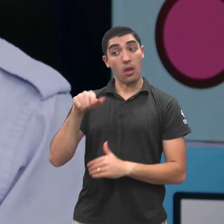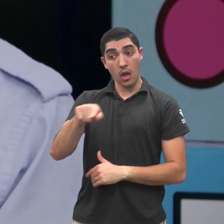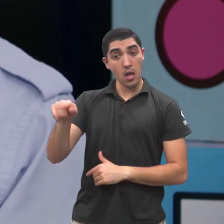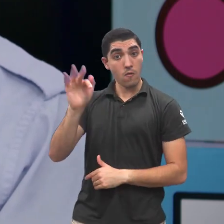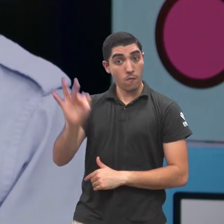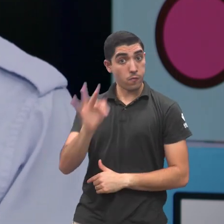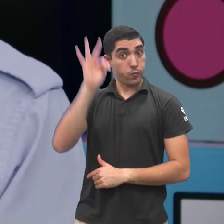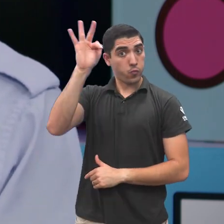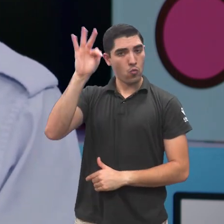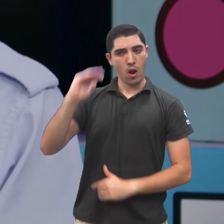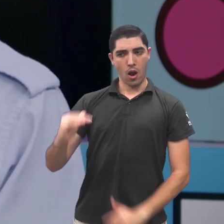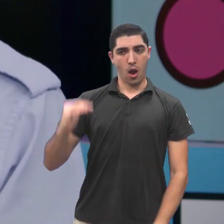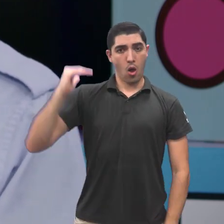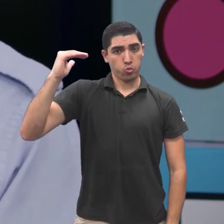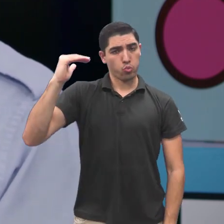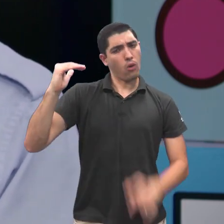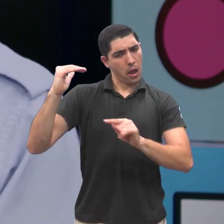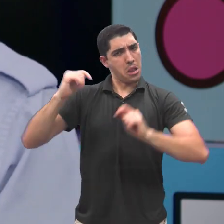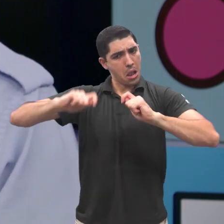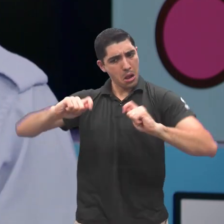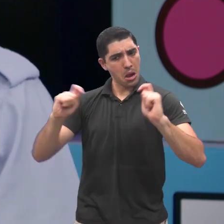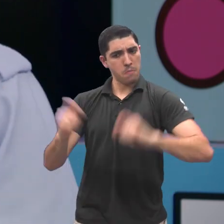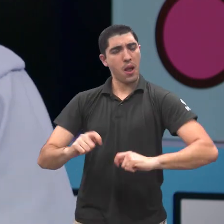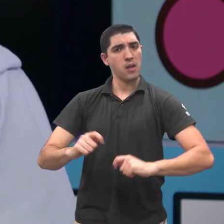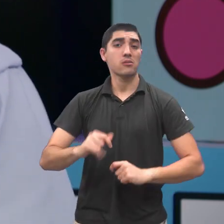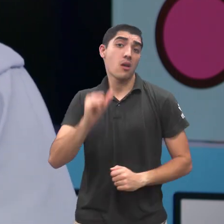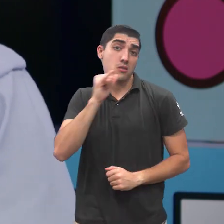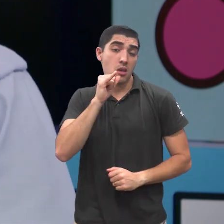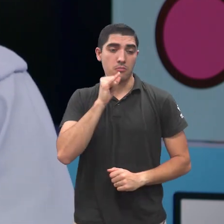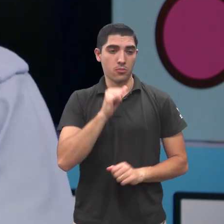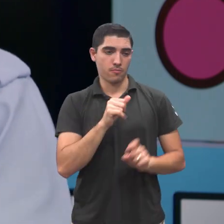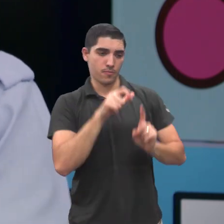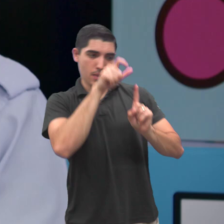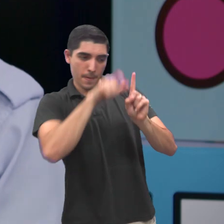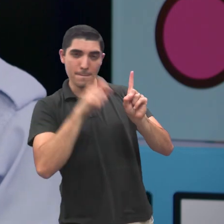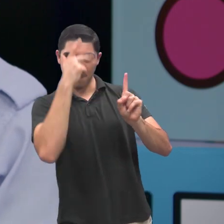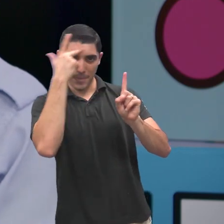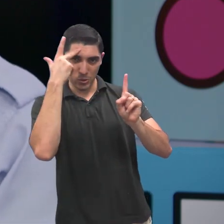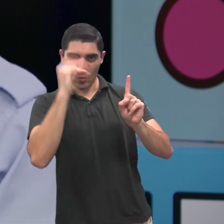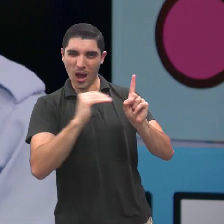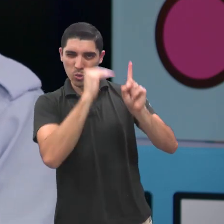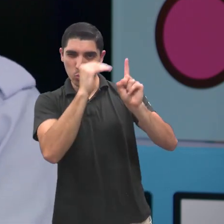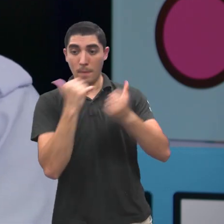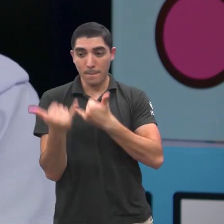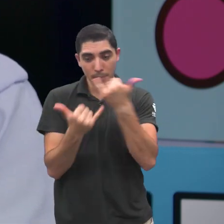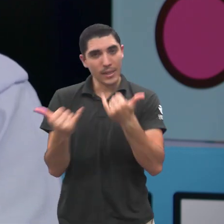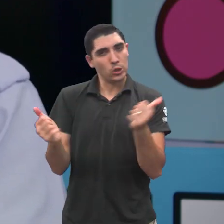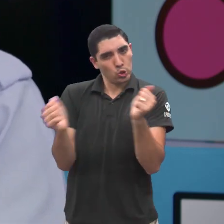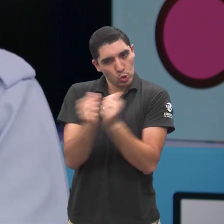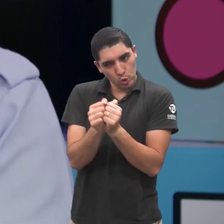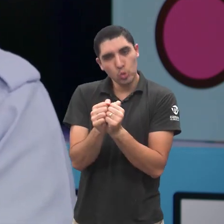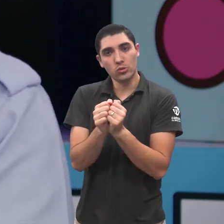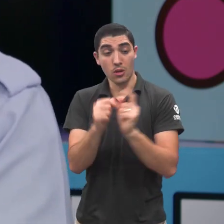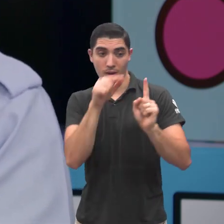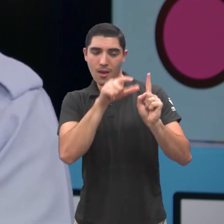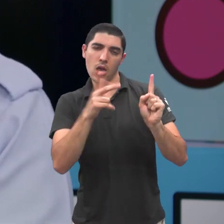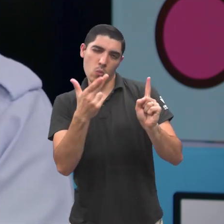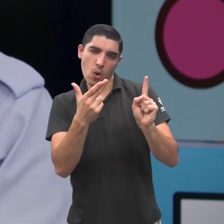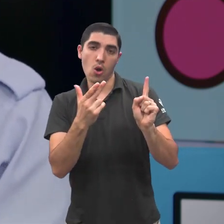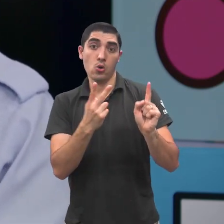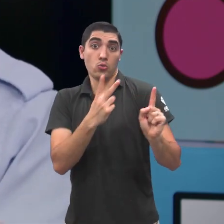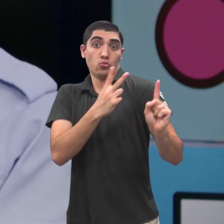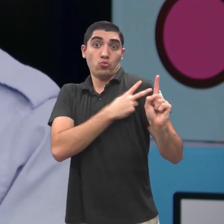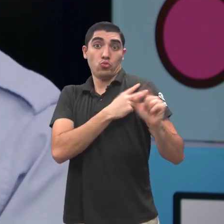Adultos que são capacitados para isso. Tanto aqueles que trabalham diretamente com as crianças e jovens, que nós os